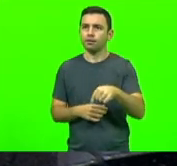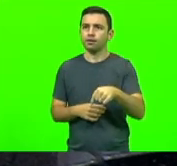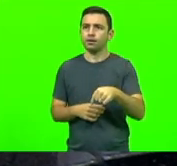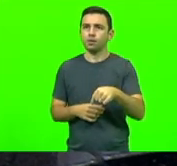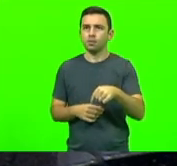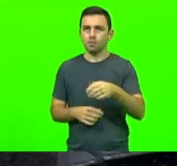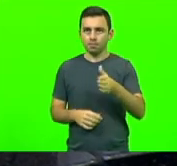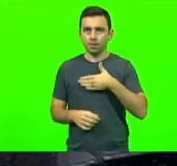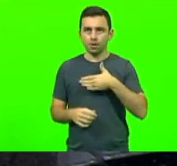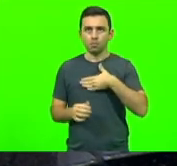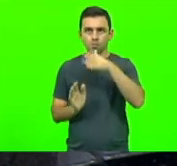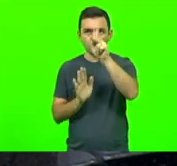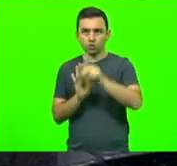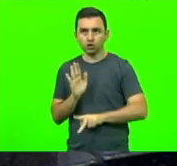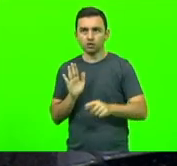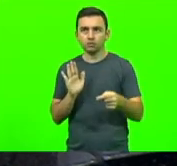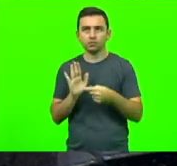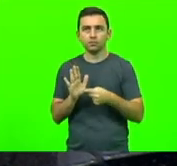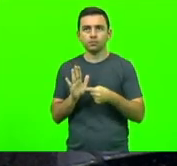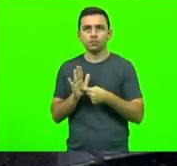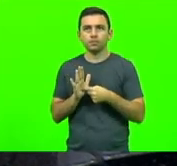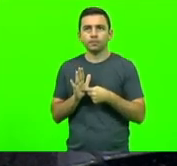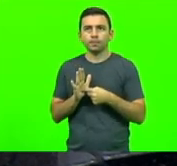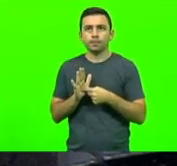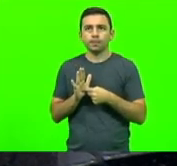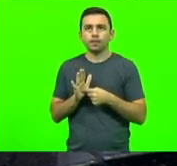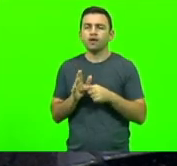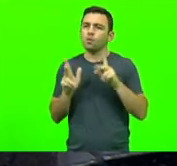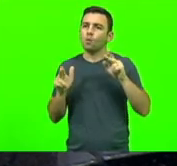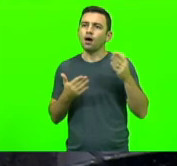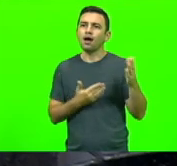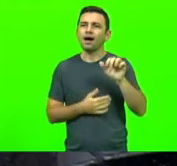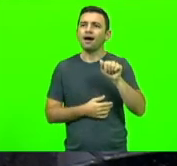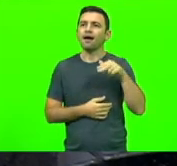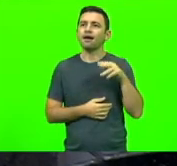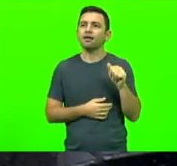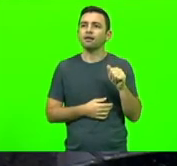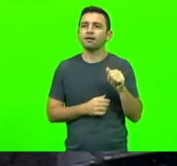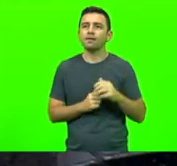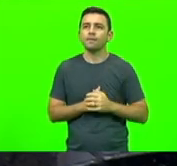meu que foi protocolado, no mesmo no âmbito ali do da Ana,